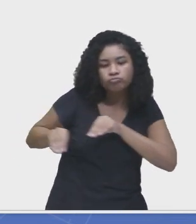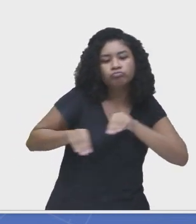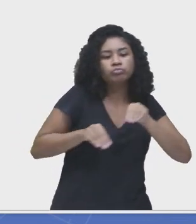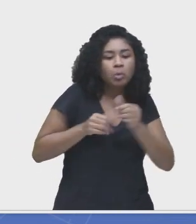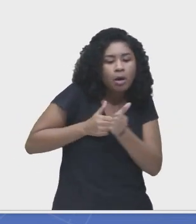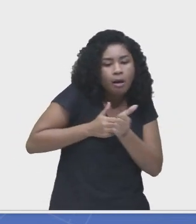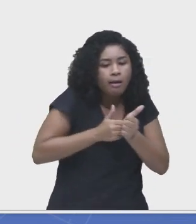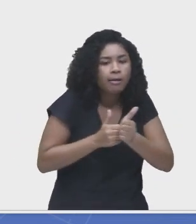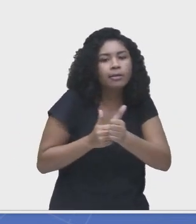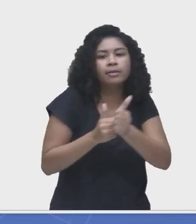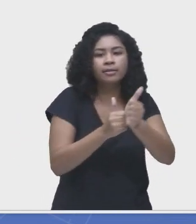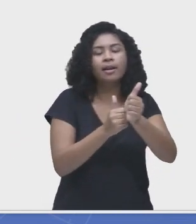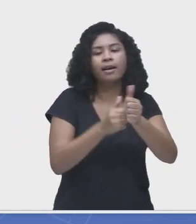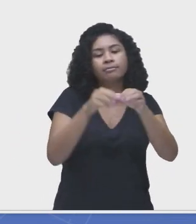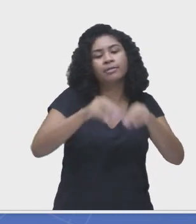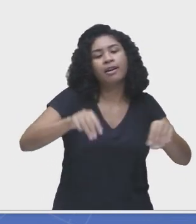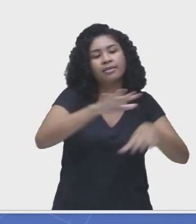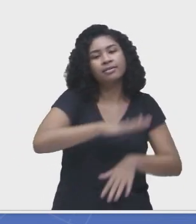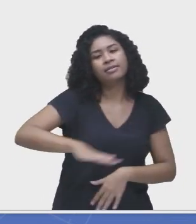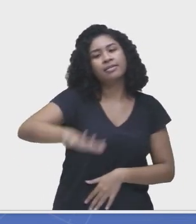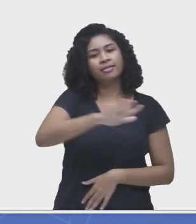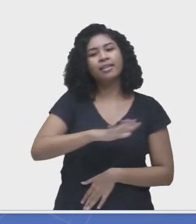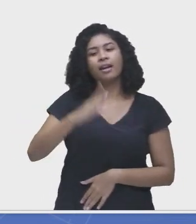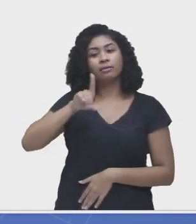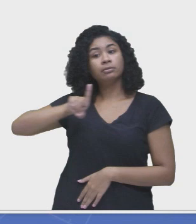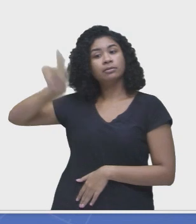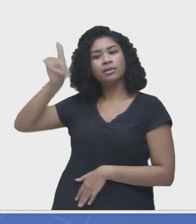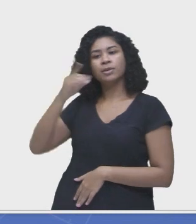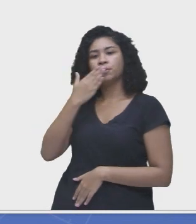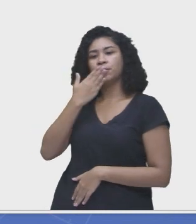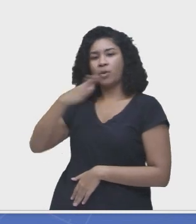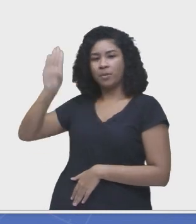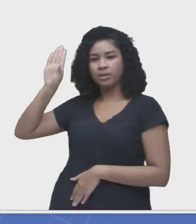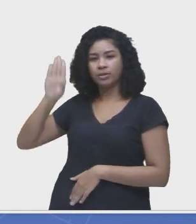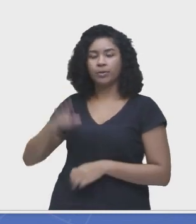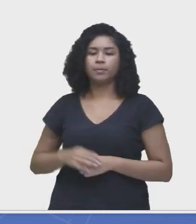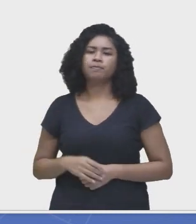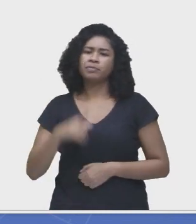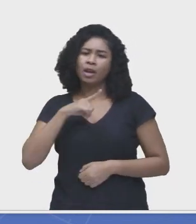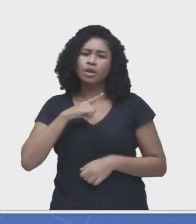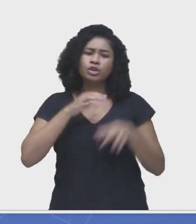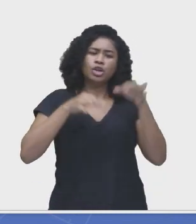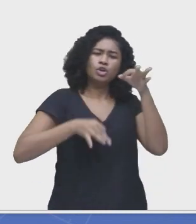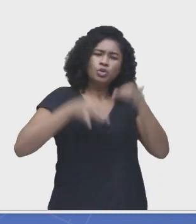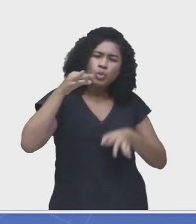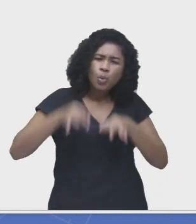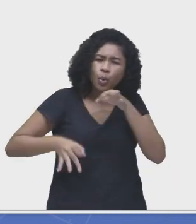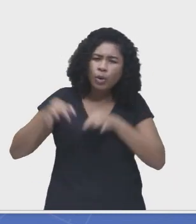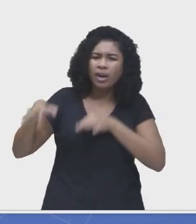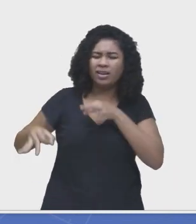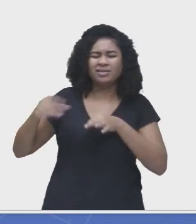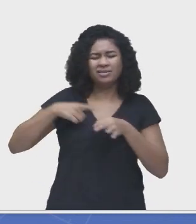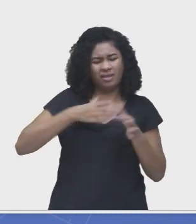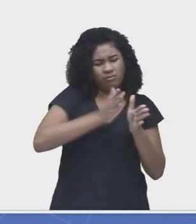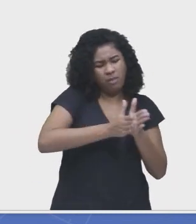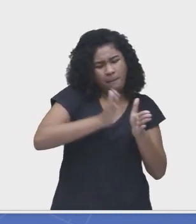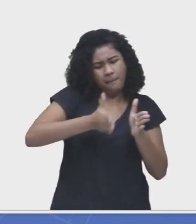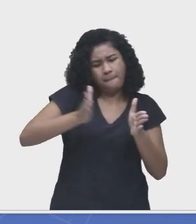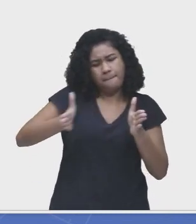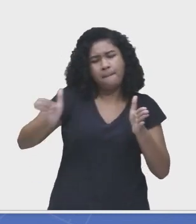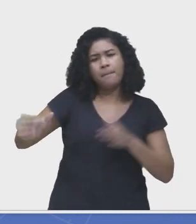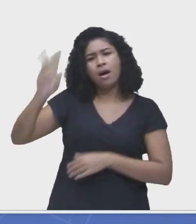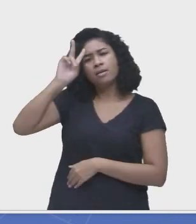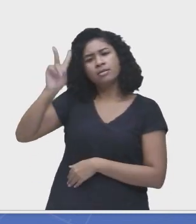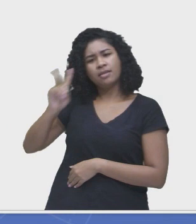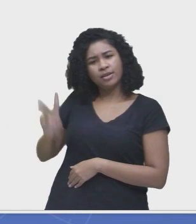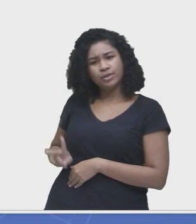dos patriarcas, com Abraão, Isaac e Jacó, juízes, Sansão, Otoniel, Gideão, e a